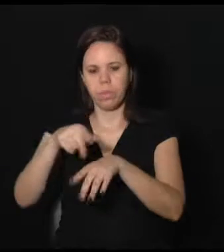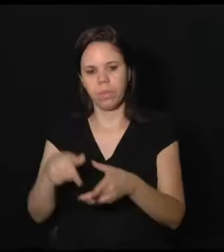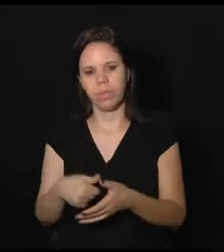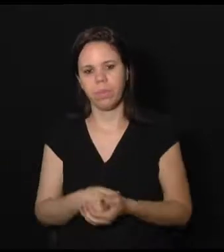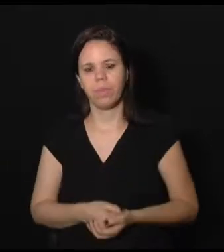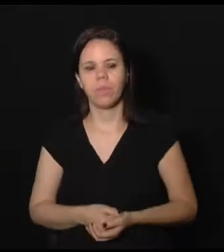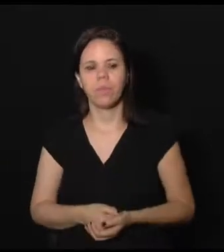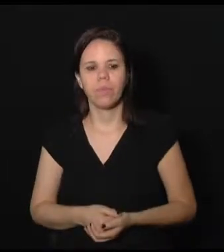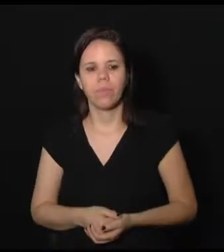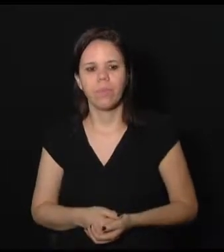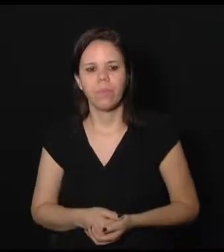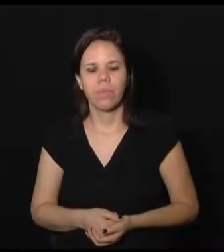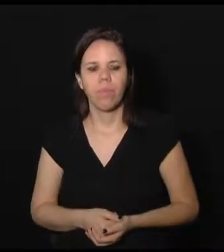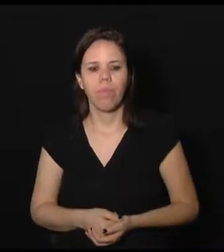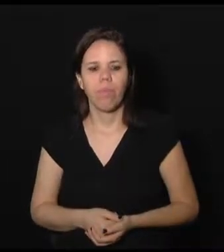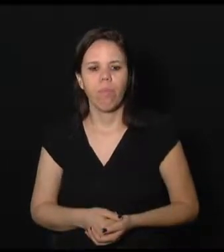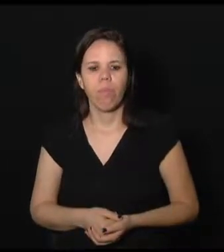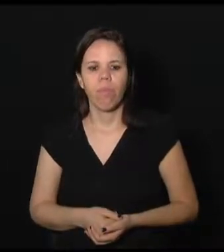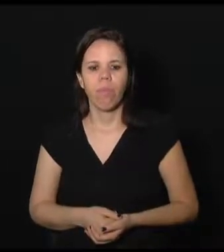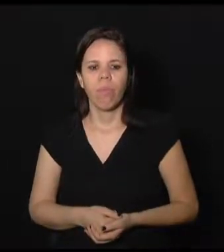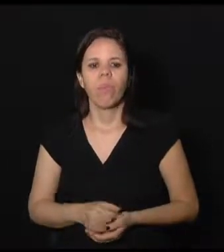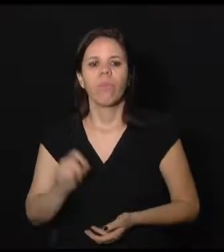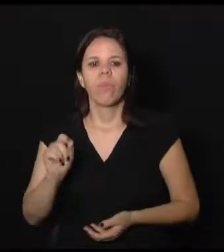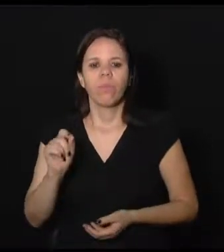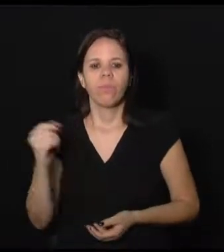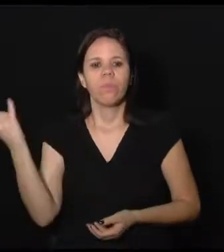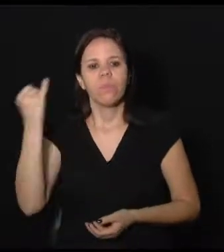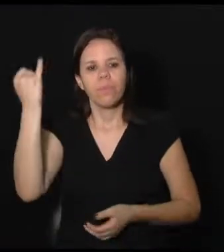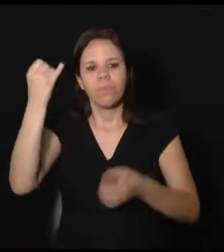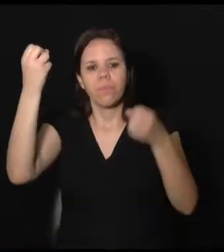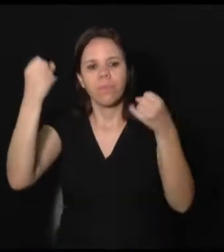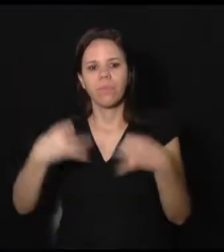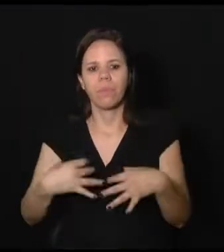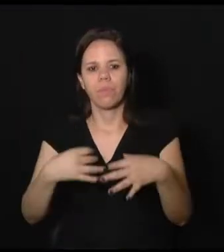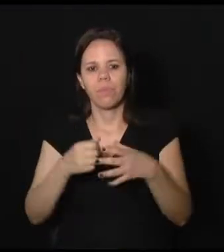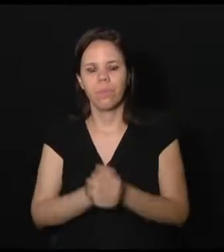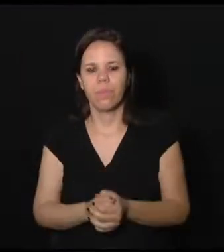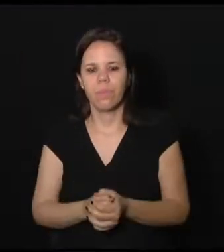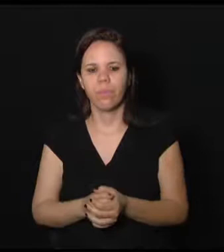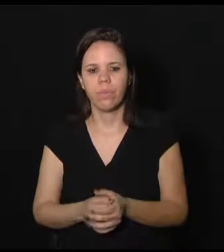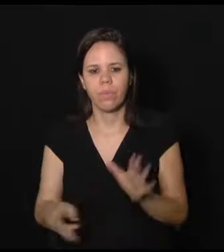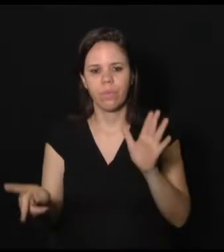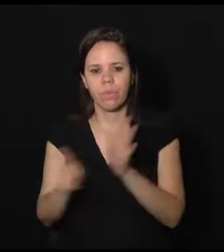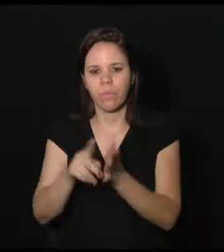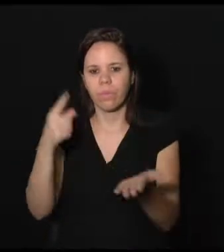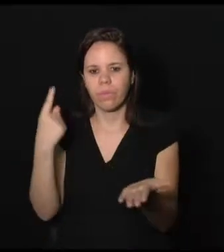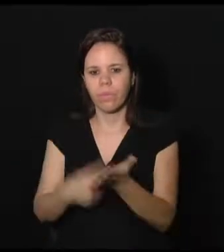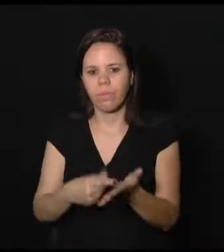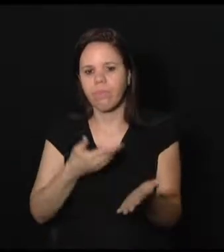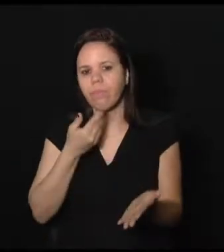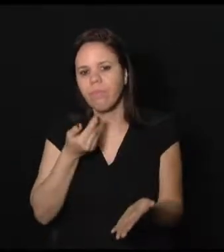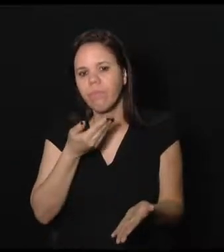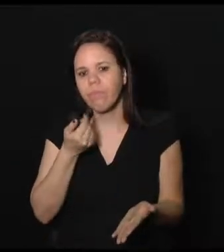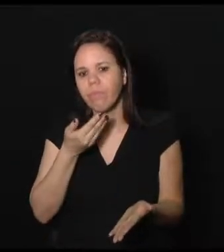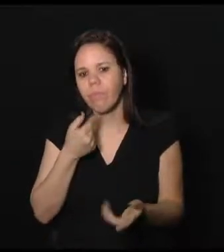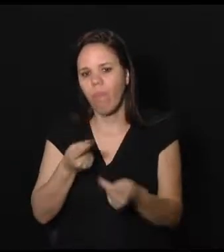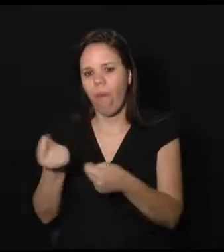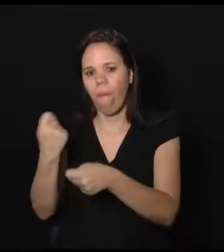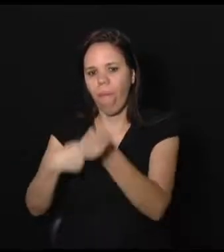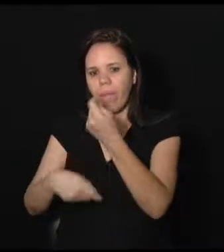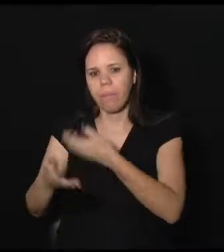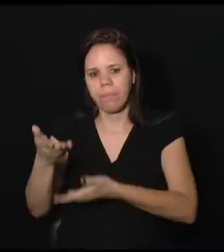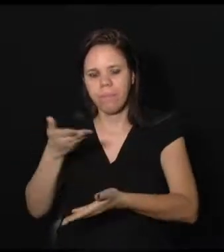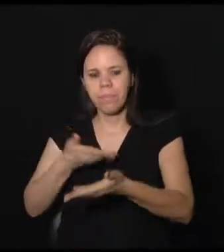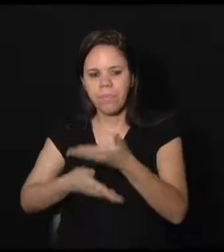Bem, temos também aí o que é importante comentar a respeito do próprio acordo de facilitação comercial. Então, esse acordo ele